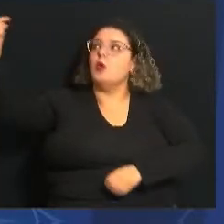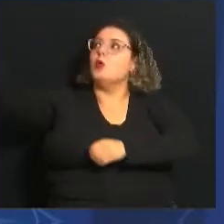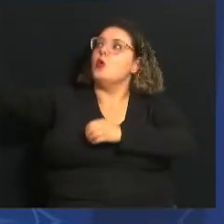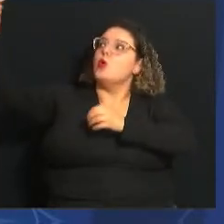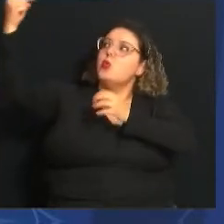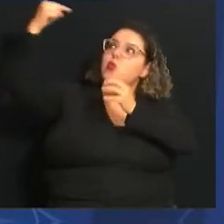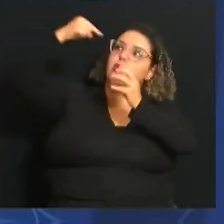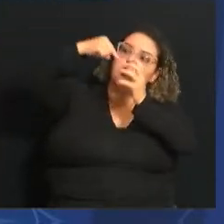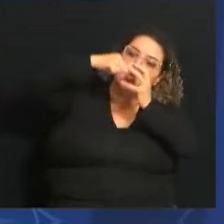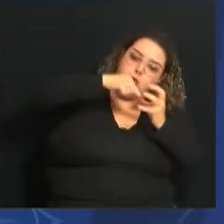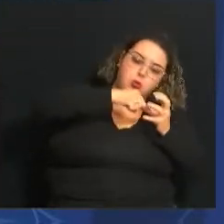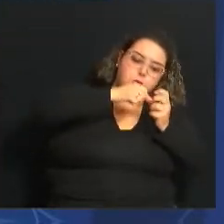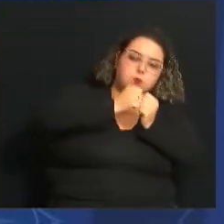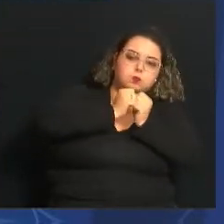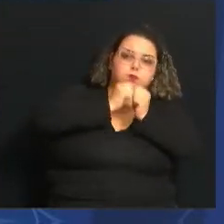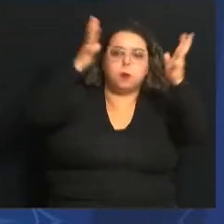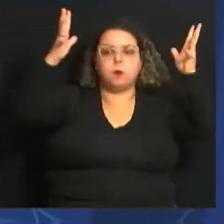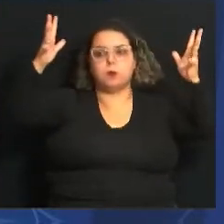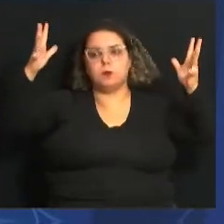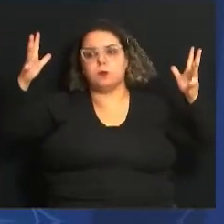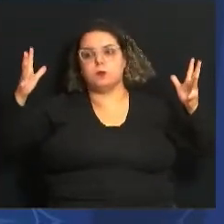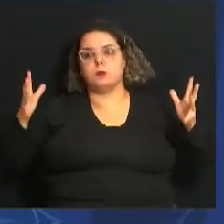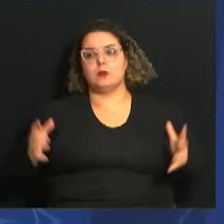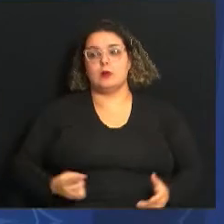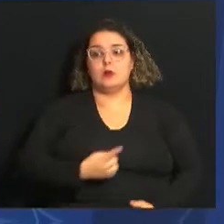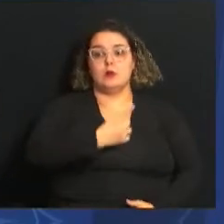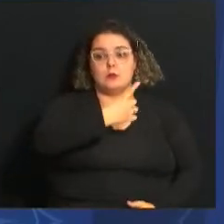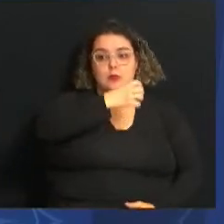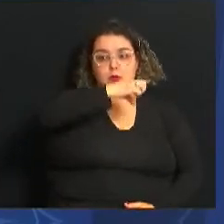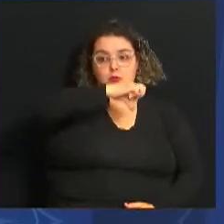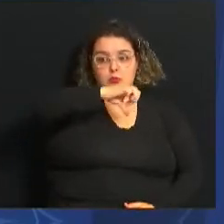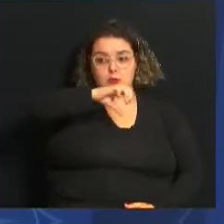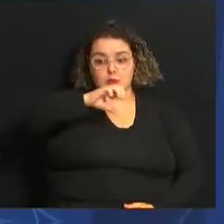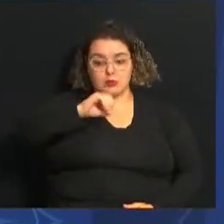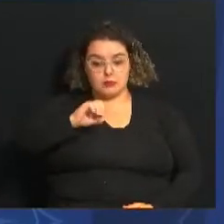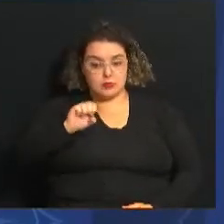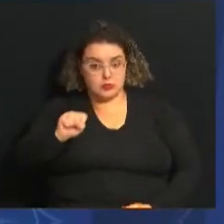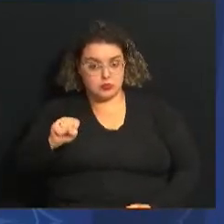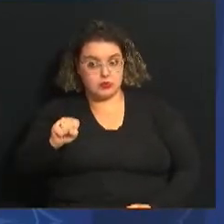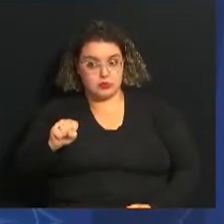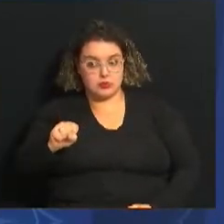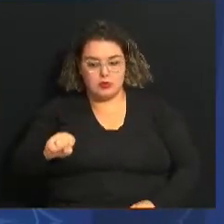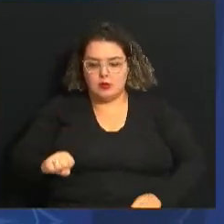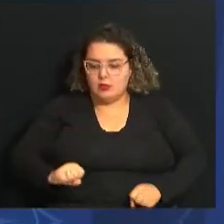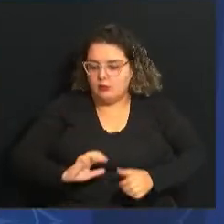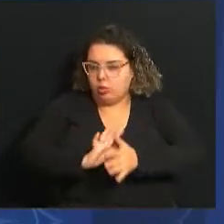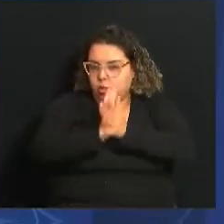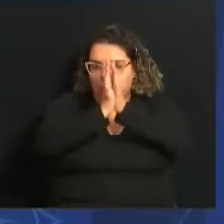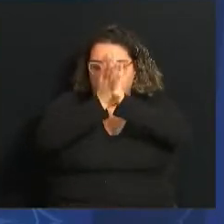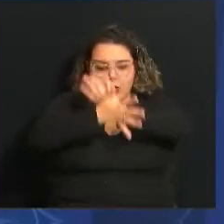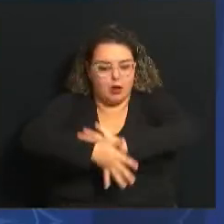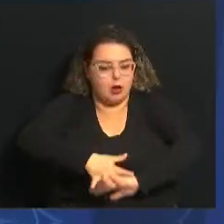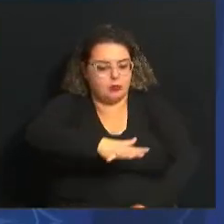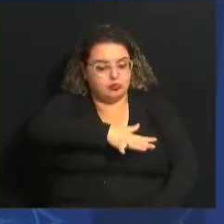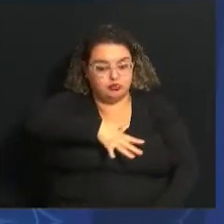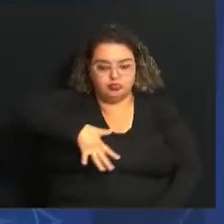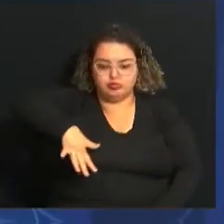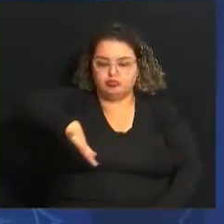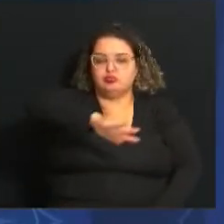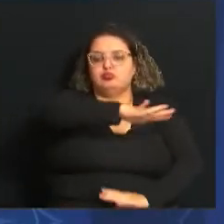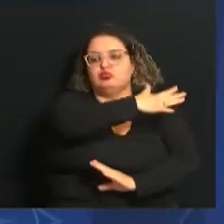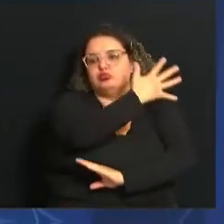chocou contra a Terra na Sibéria em 1908, que destruiu uma grande área